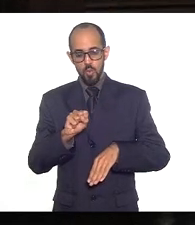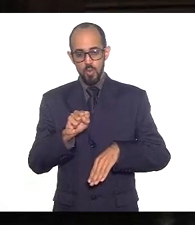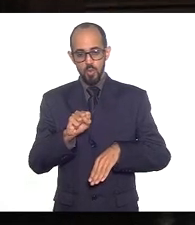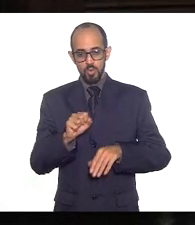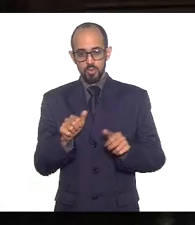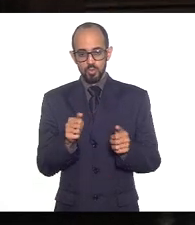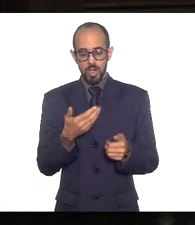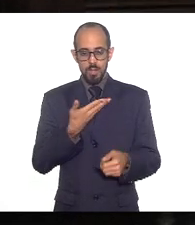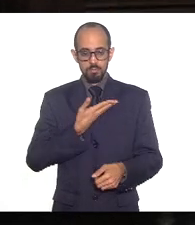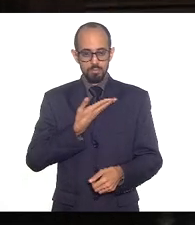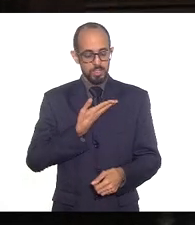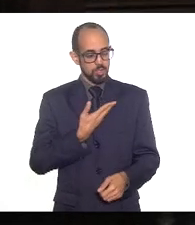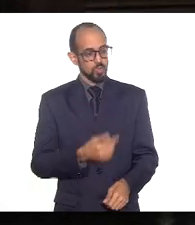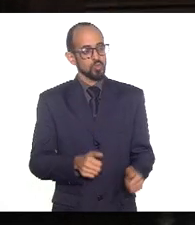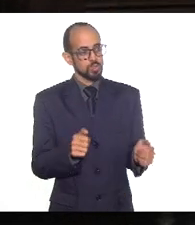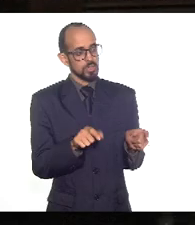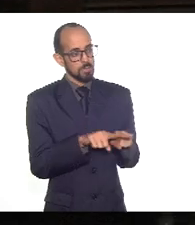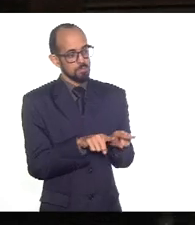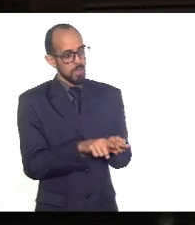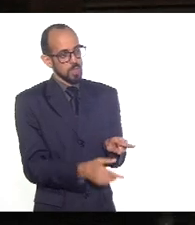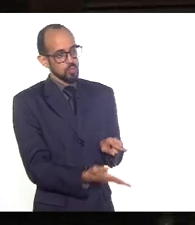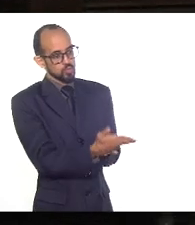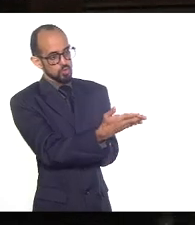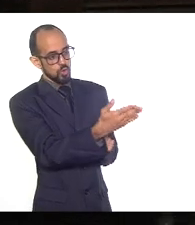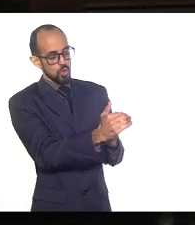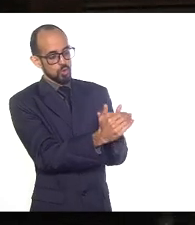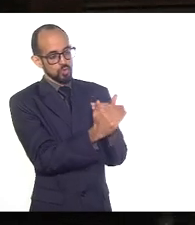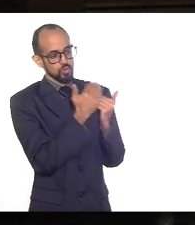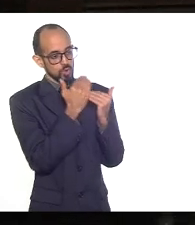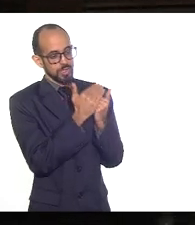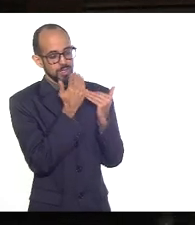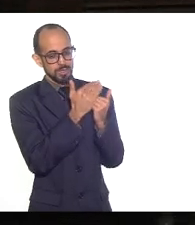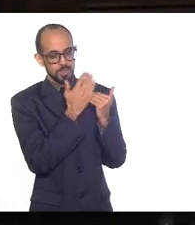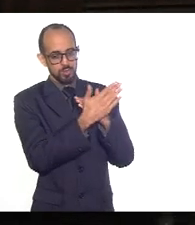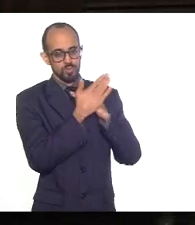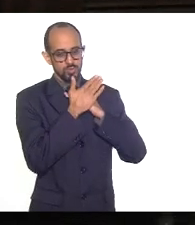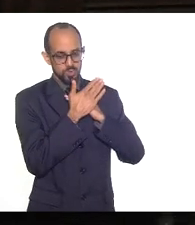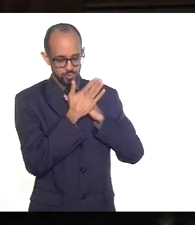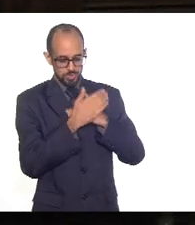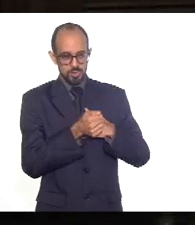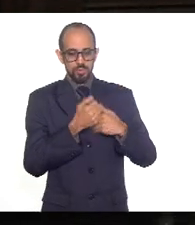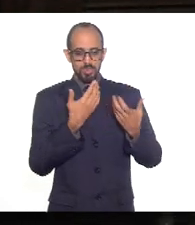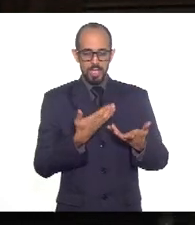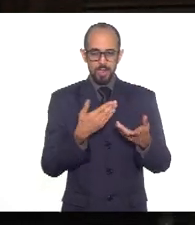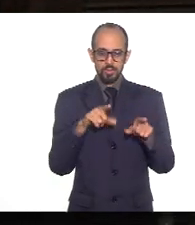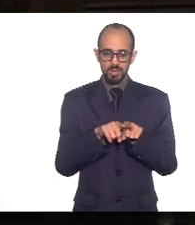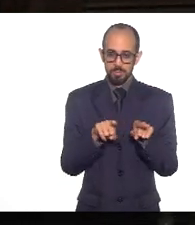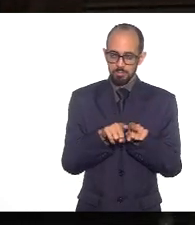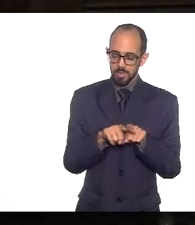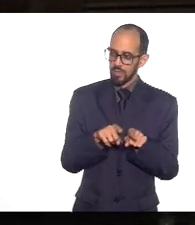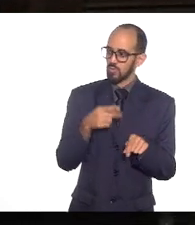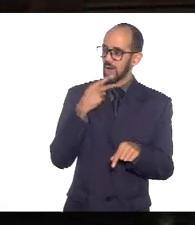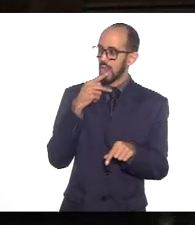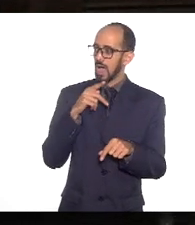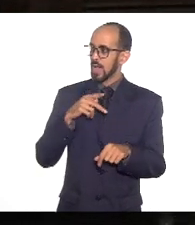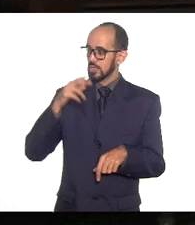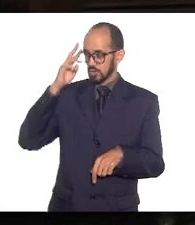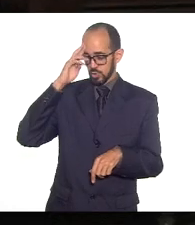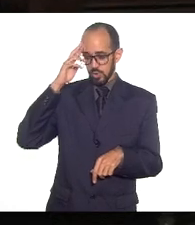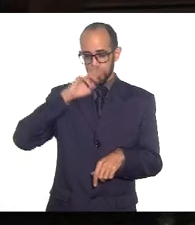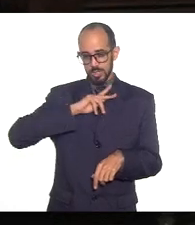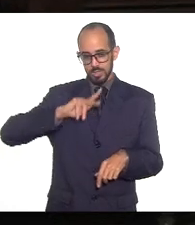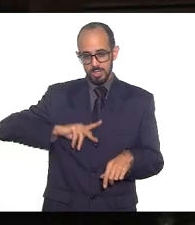e o Senhor nos orientando nos ajudando aqui quero também dizer se o presidente